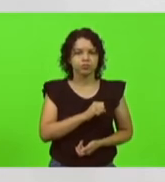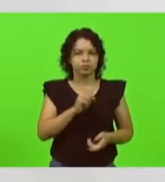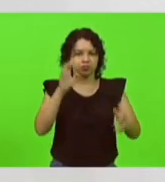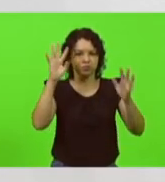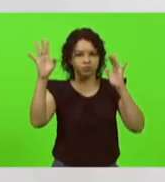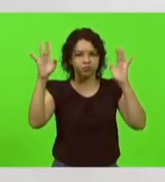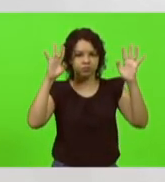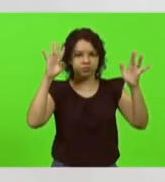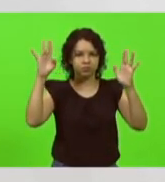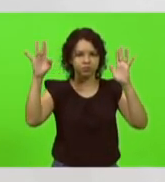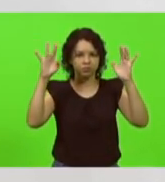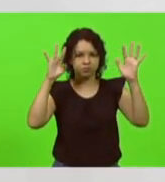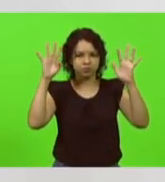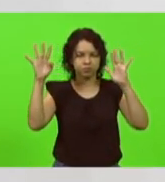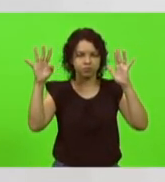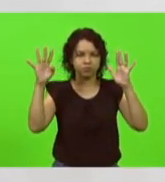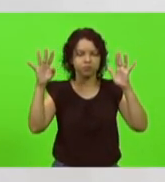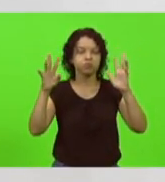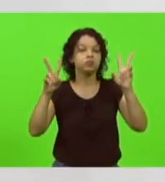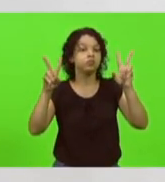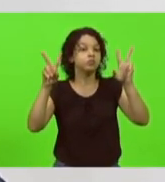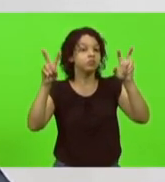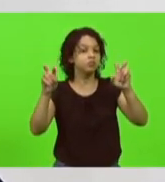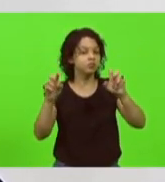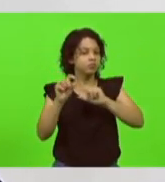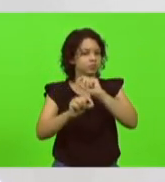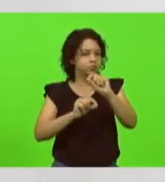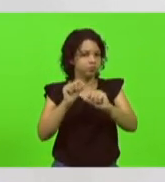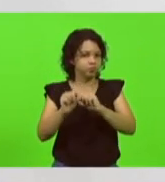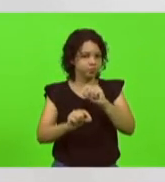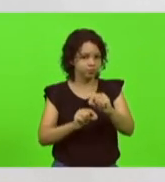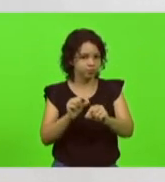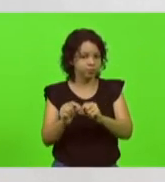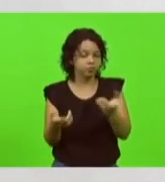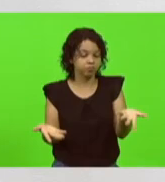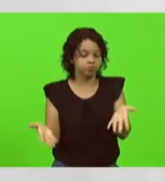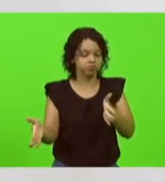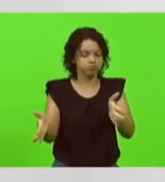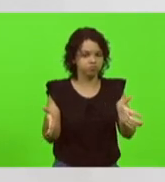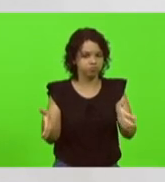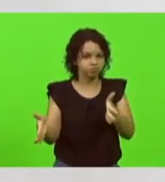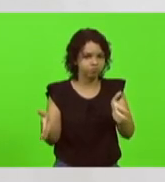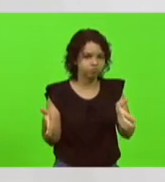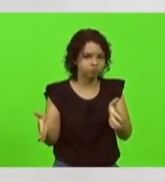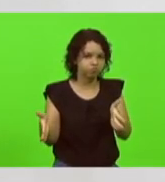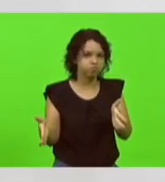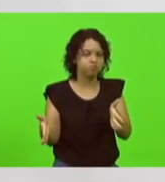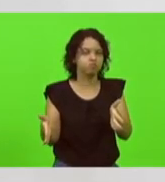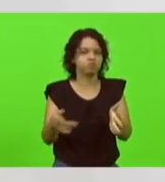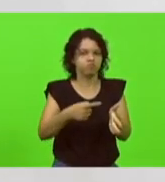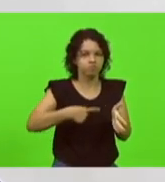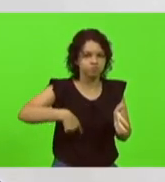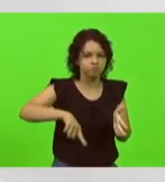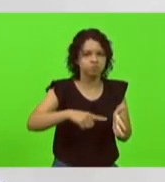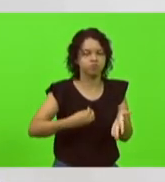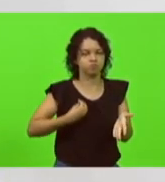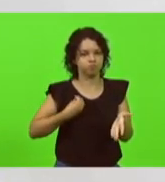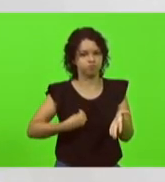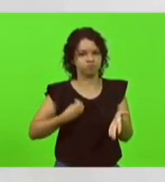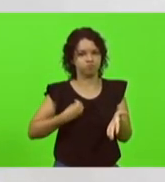reflexão sobre o momento que nós estamos